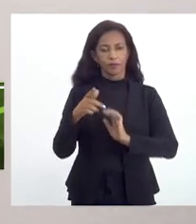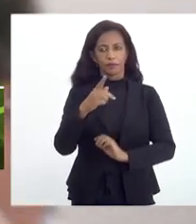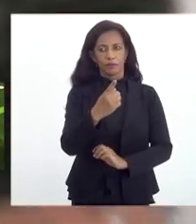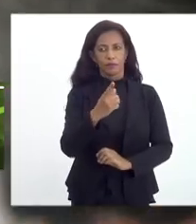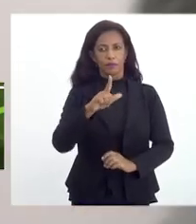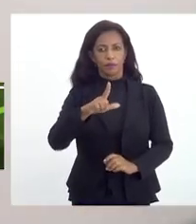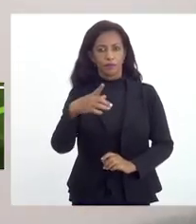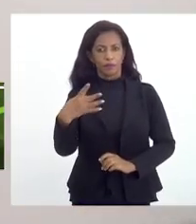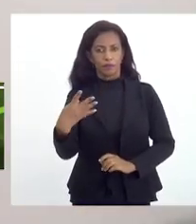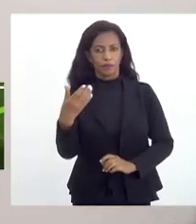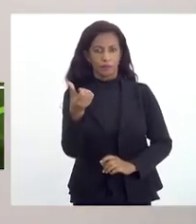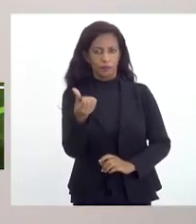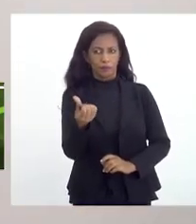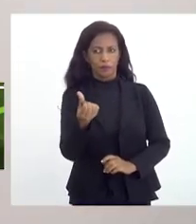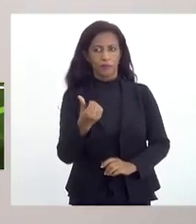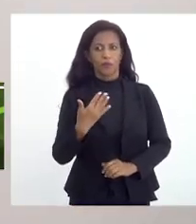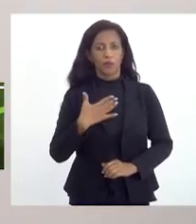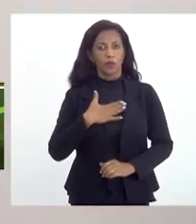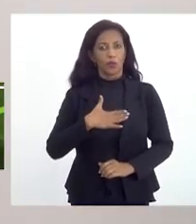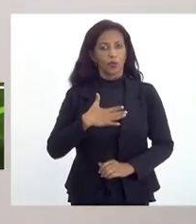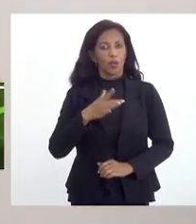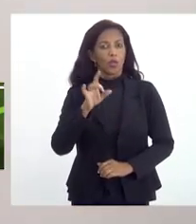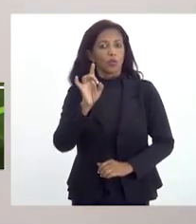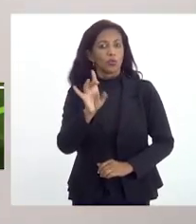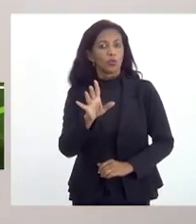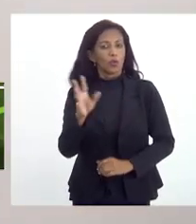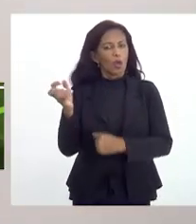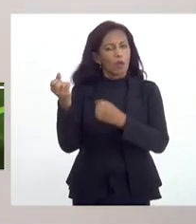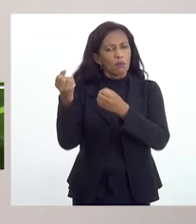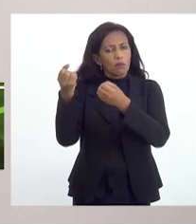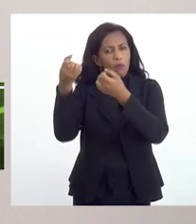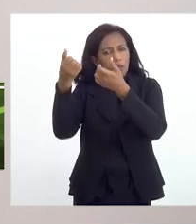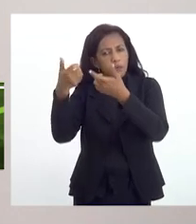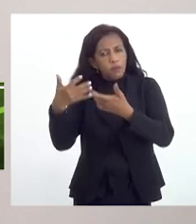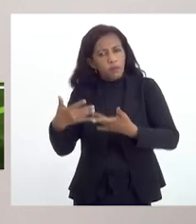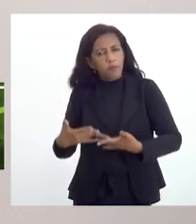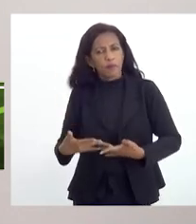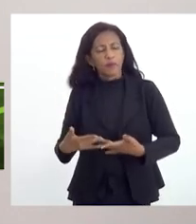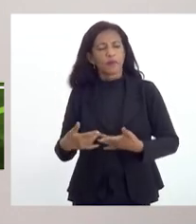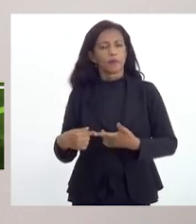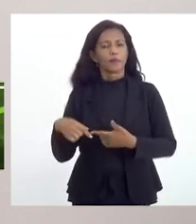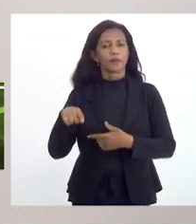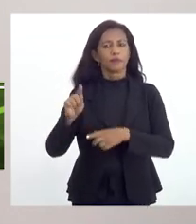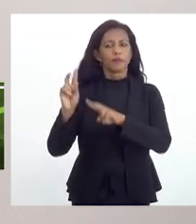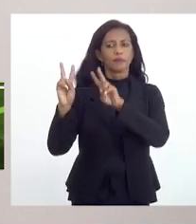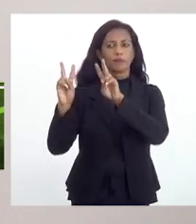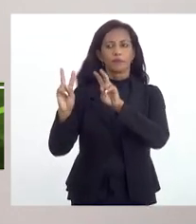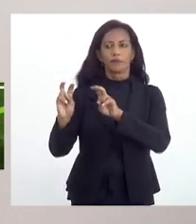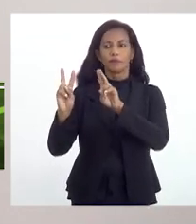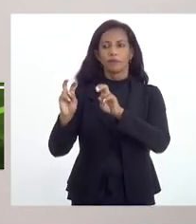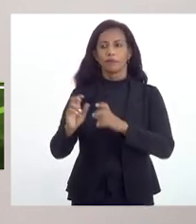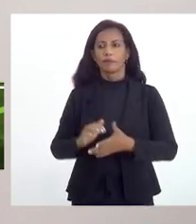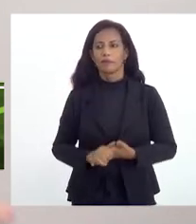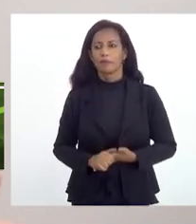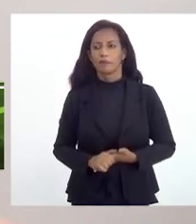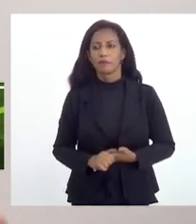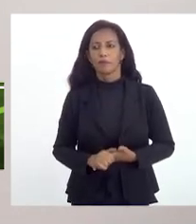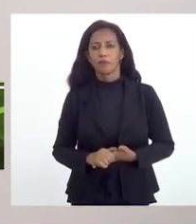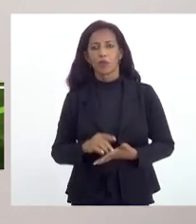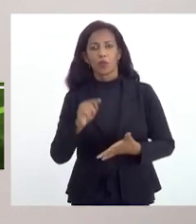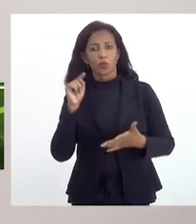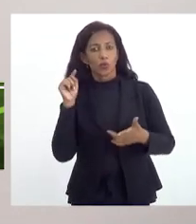46. Eu gostaria apenas de fazer um esclarecimento sobre o principal